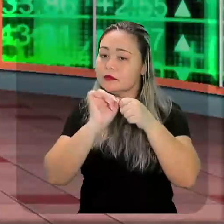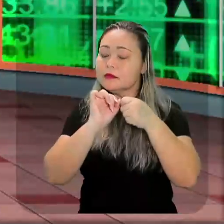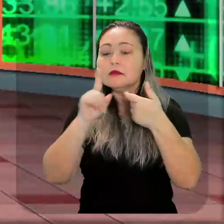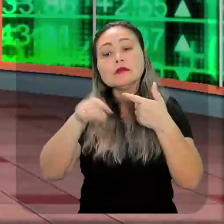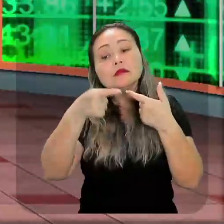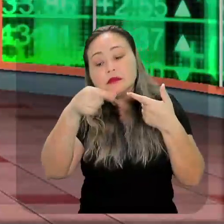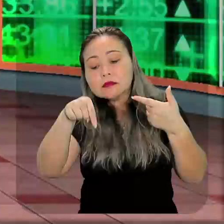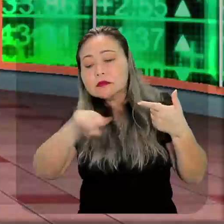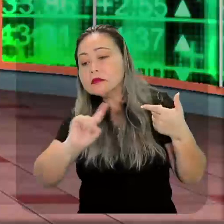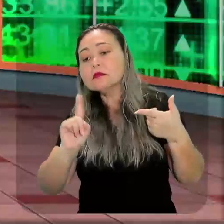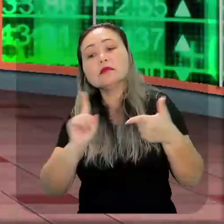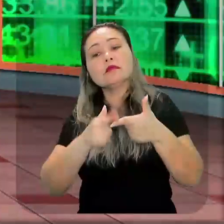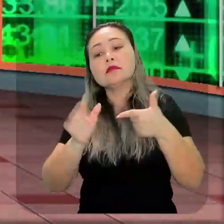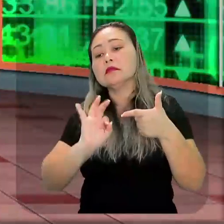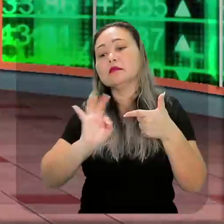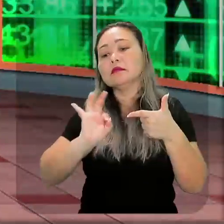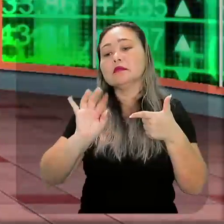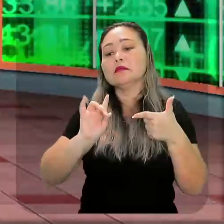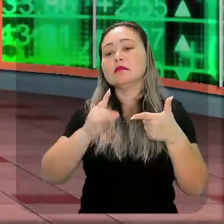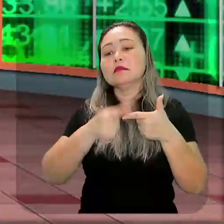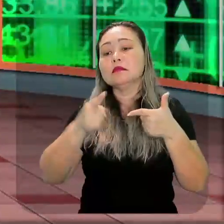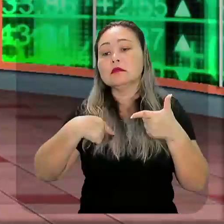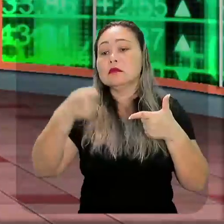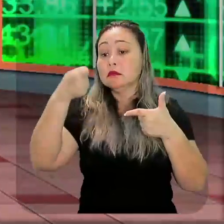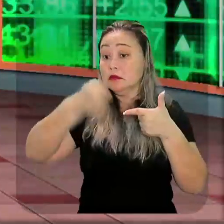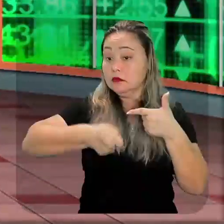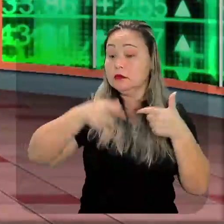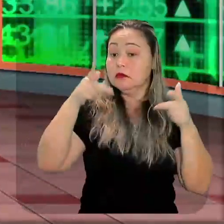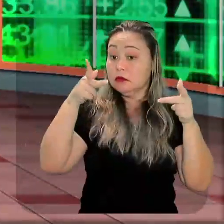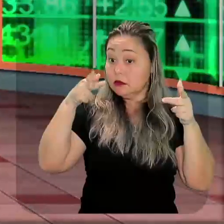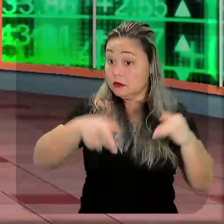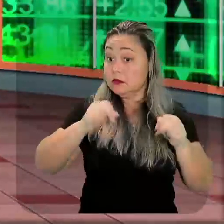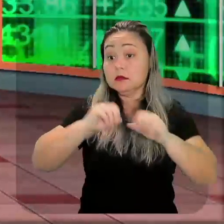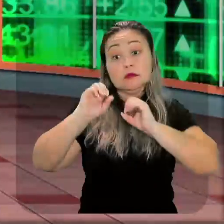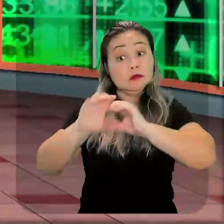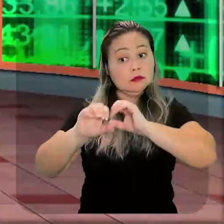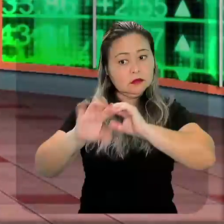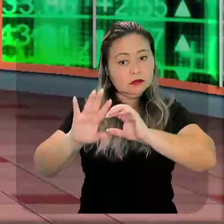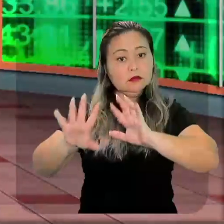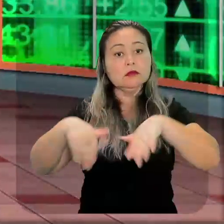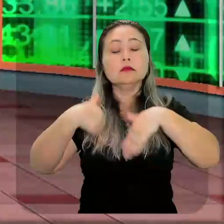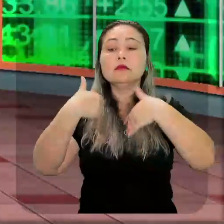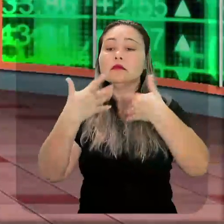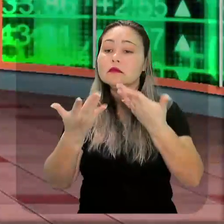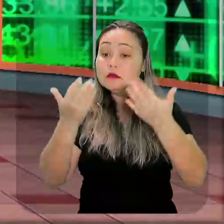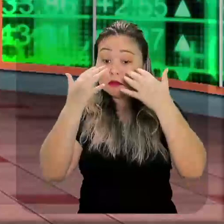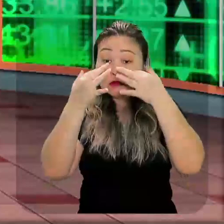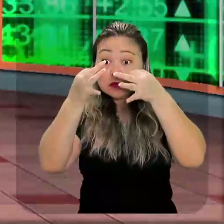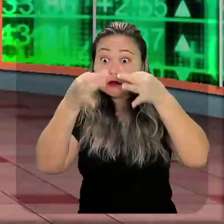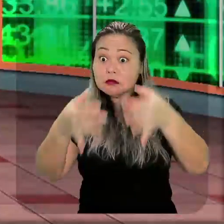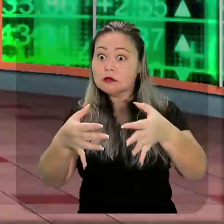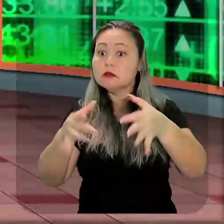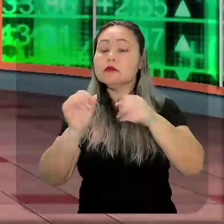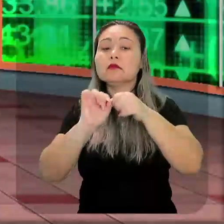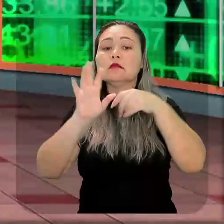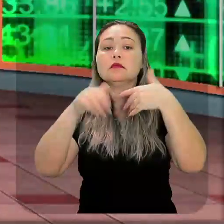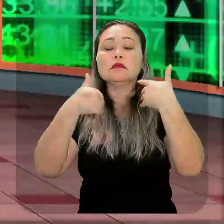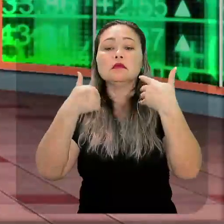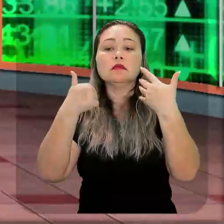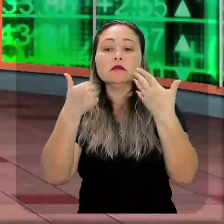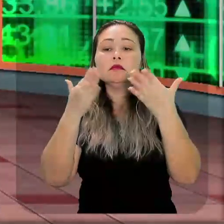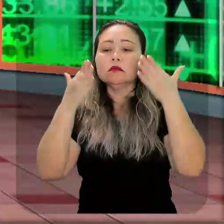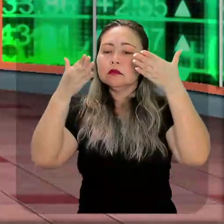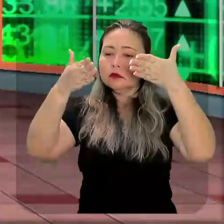né? Com isso vocês não vão ter dificuldade. A gente sempre fala aqui que é cobrado do jeito que é ensinado, tá? Então, prestem atenção, tá?